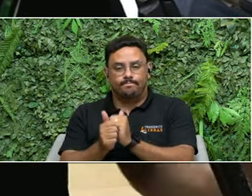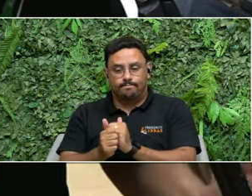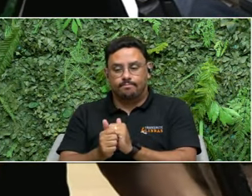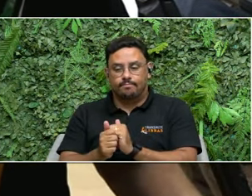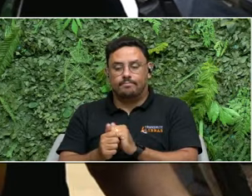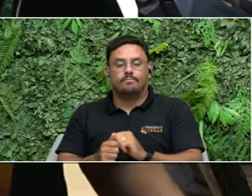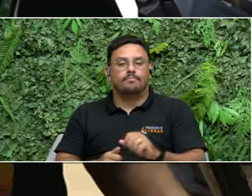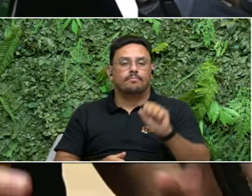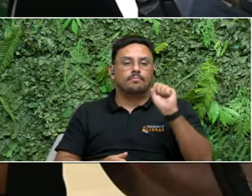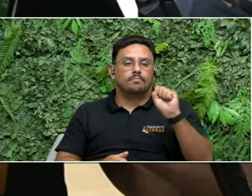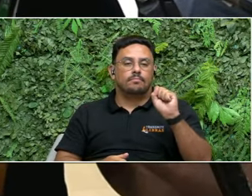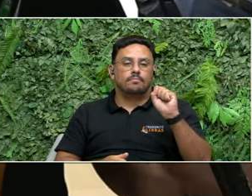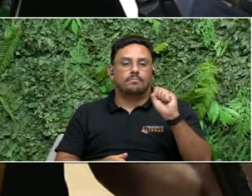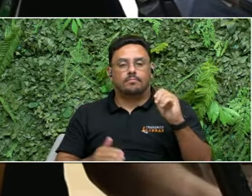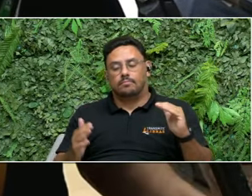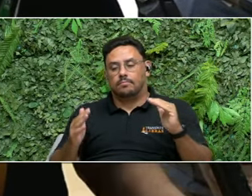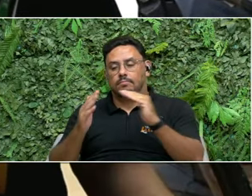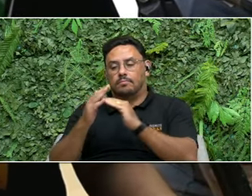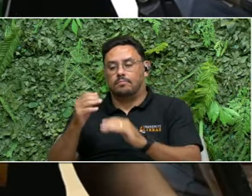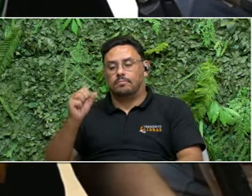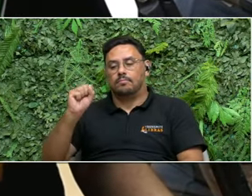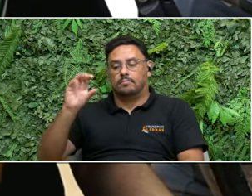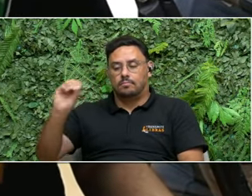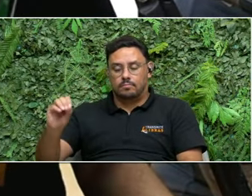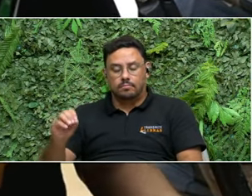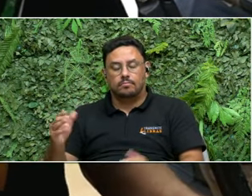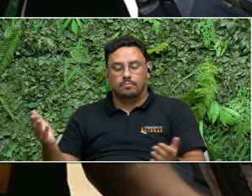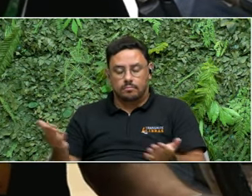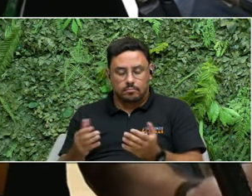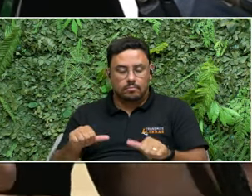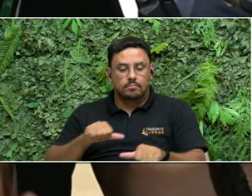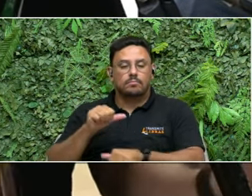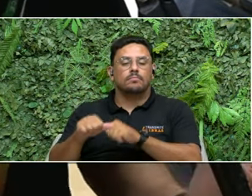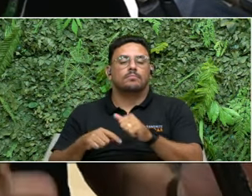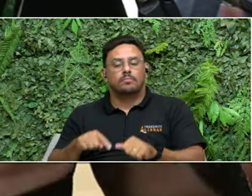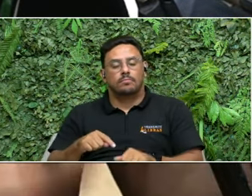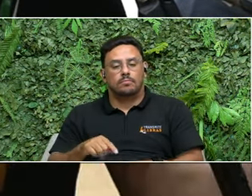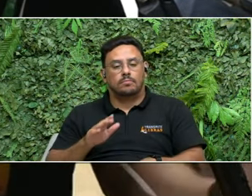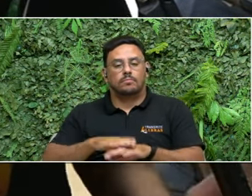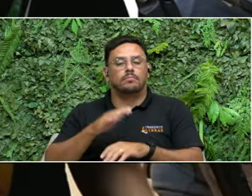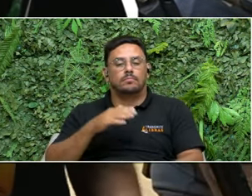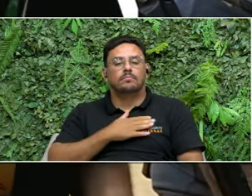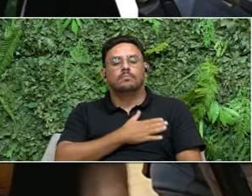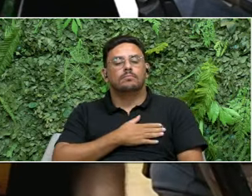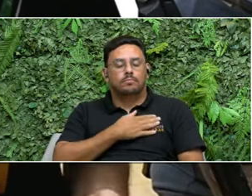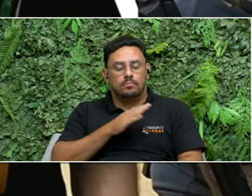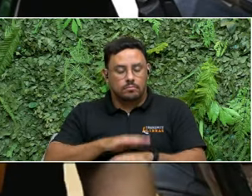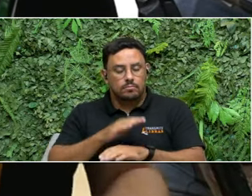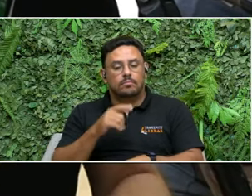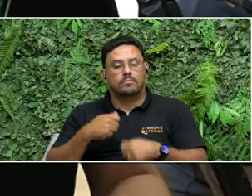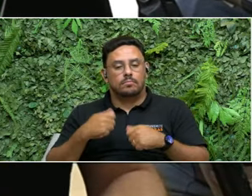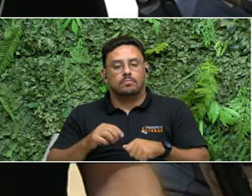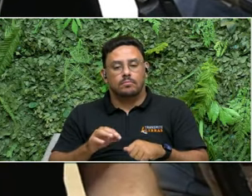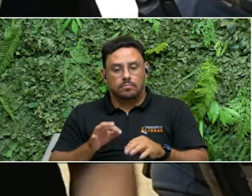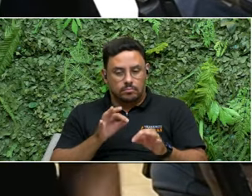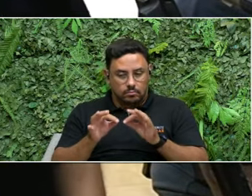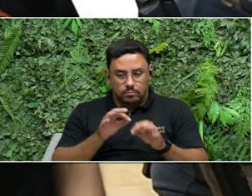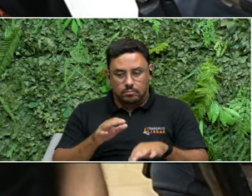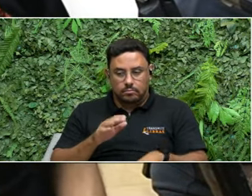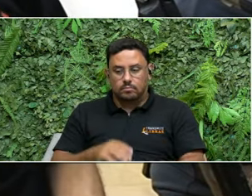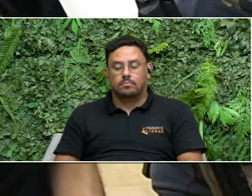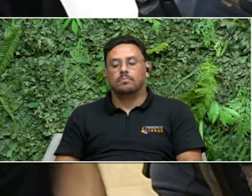8 para 80 era outro futebol muito esse é muito mais me agrada mas precisa ser bem executado